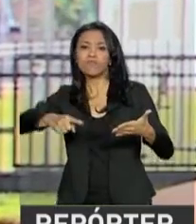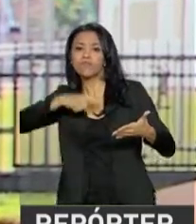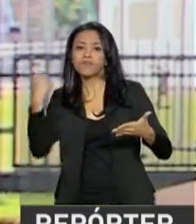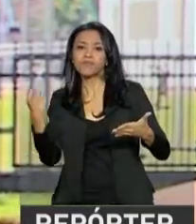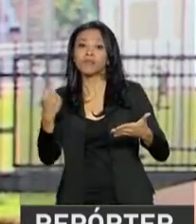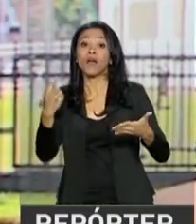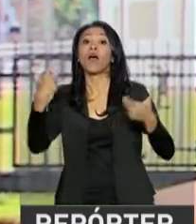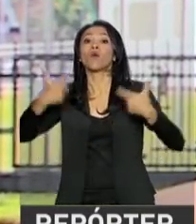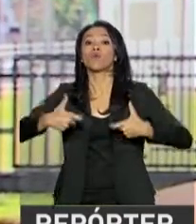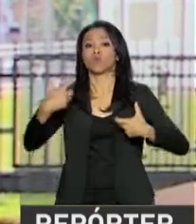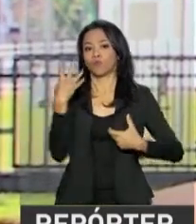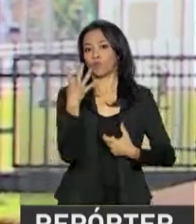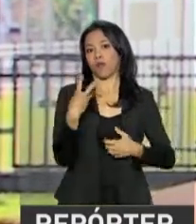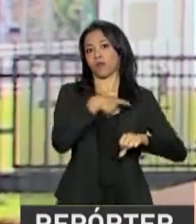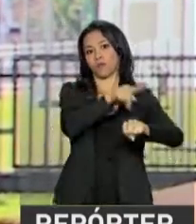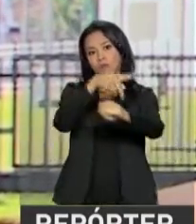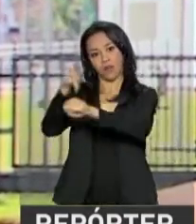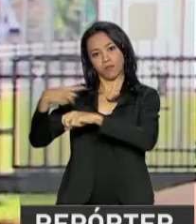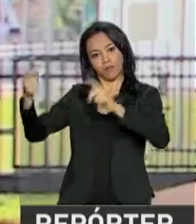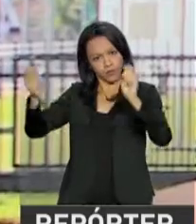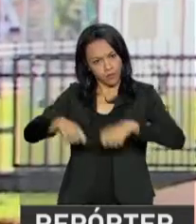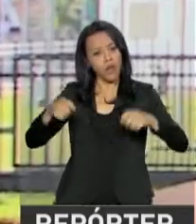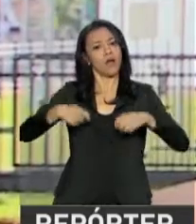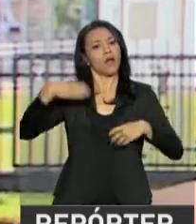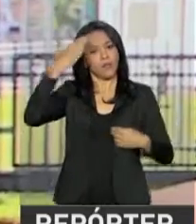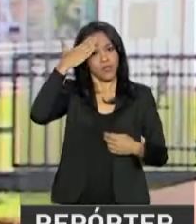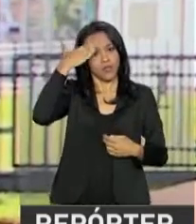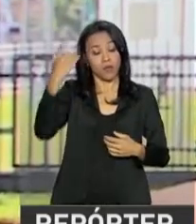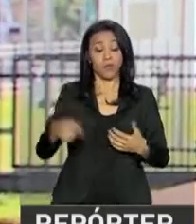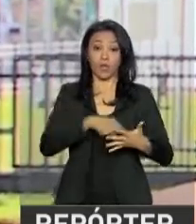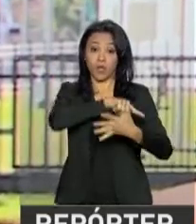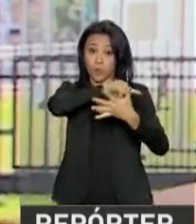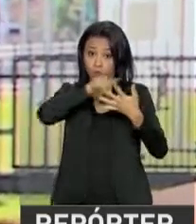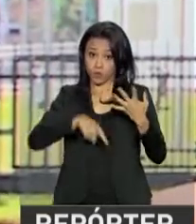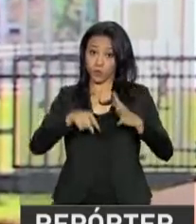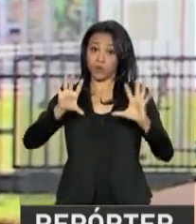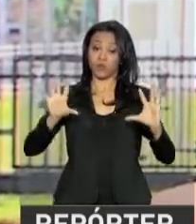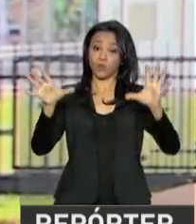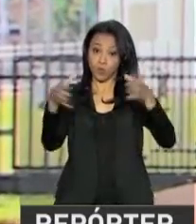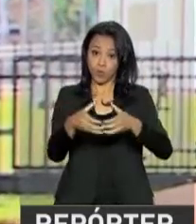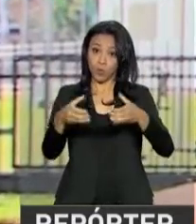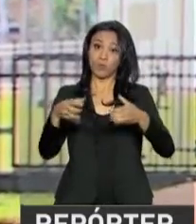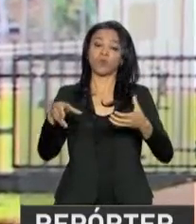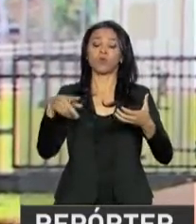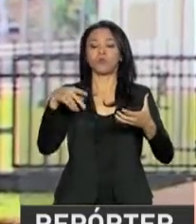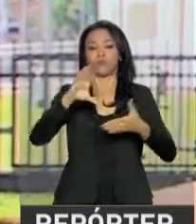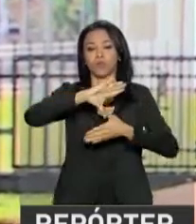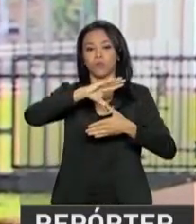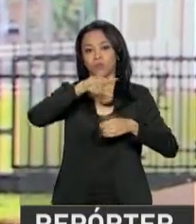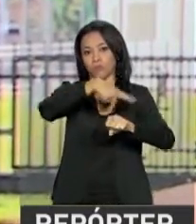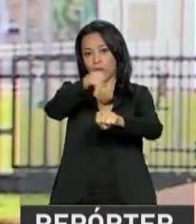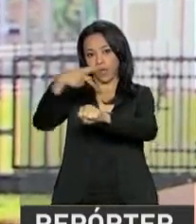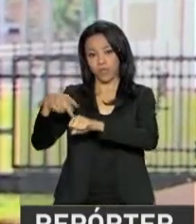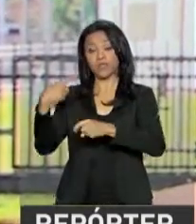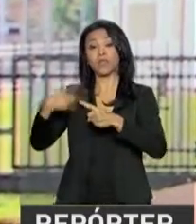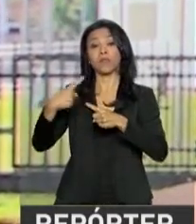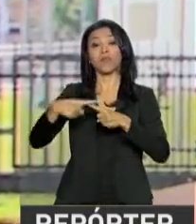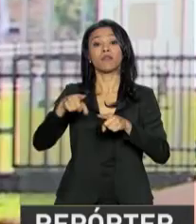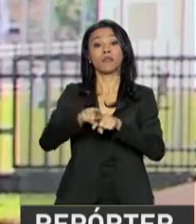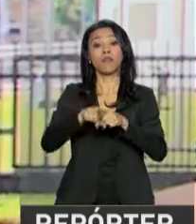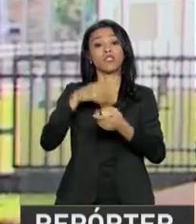quatro países do mercosul os chefes de estado de brasil argentina paraguai e uruguai também devem avançar na eliminação de barreiras